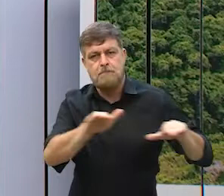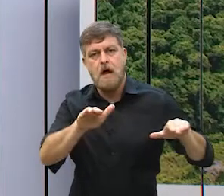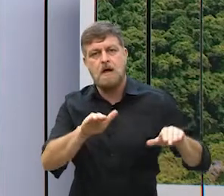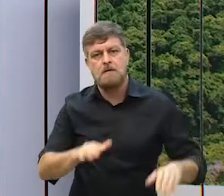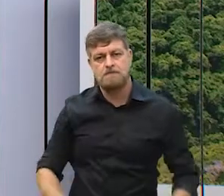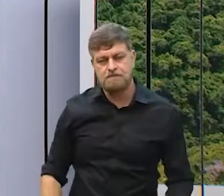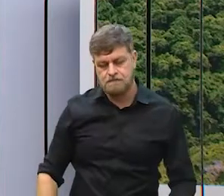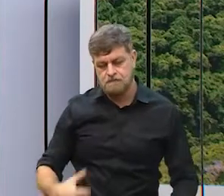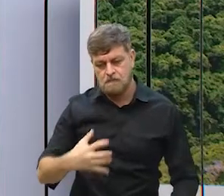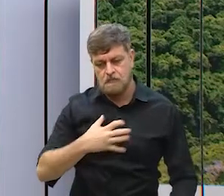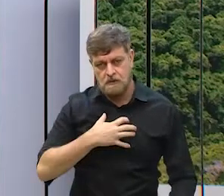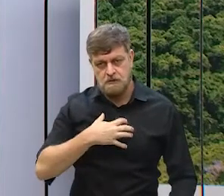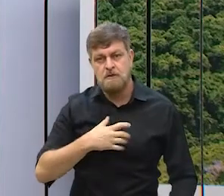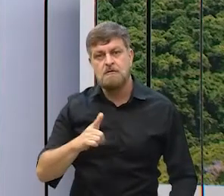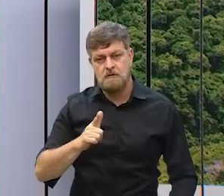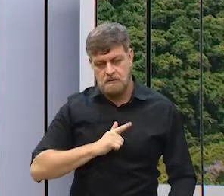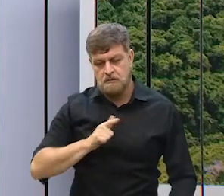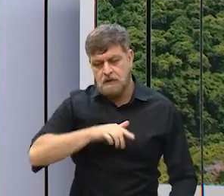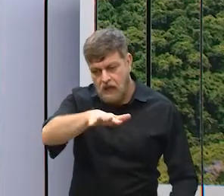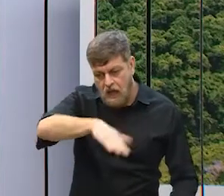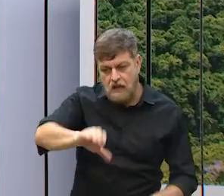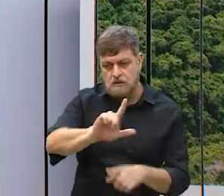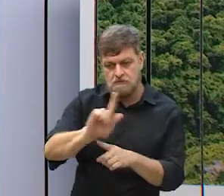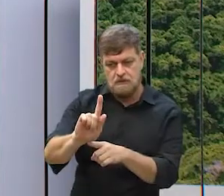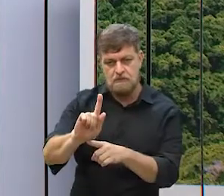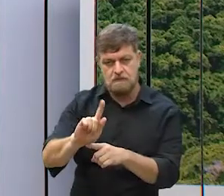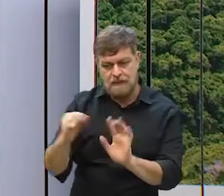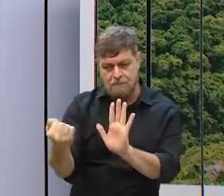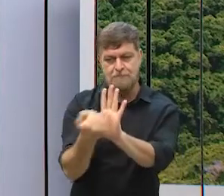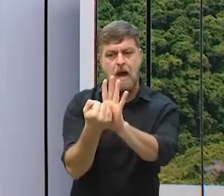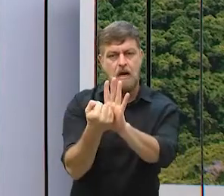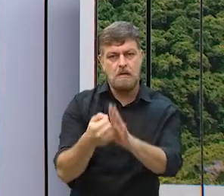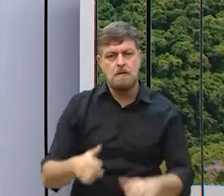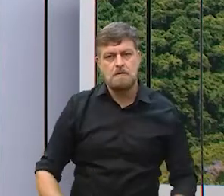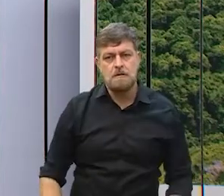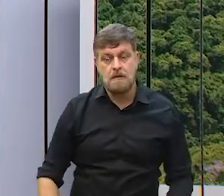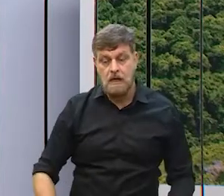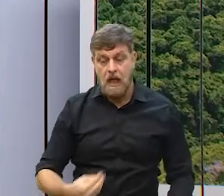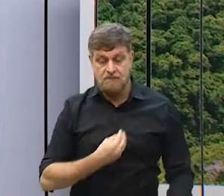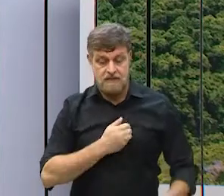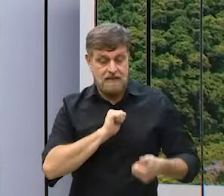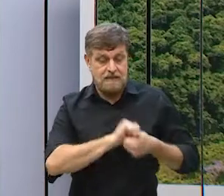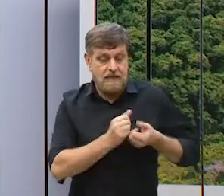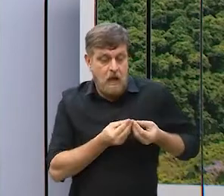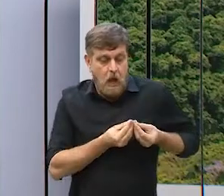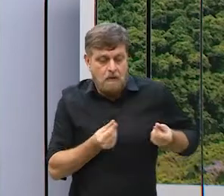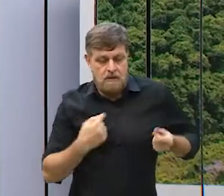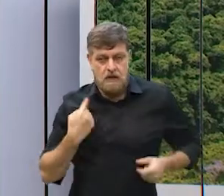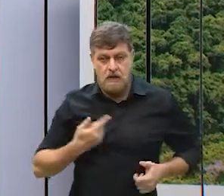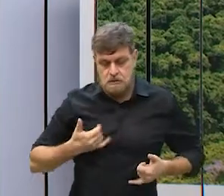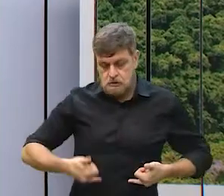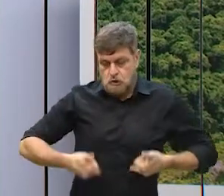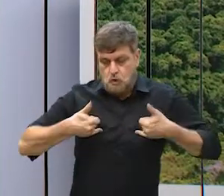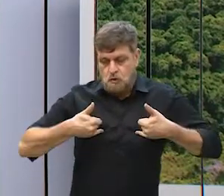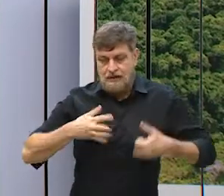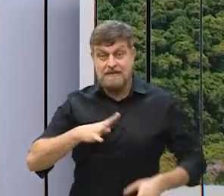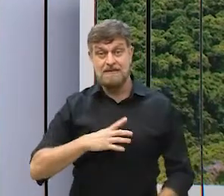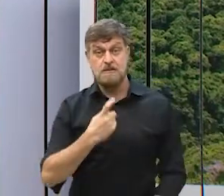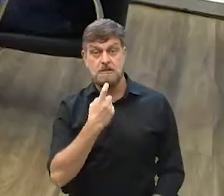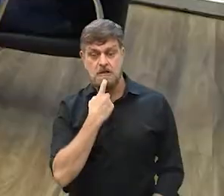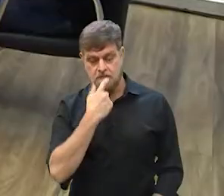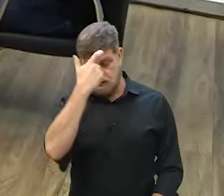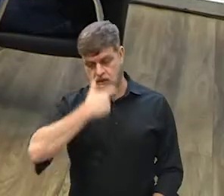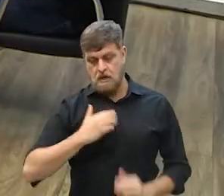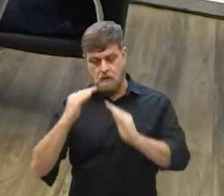certa forma, este preconceito que tem na região. E com qualidade de vida, porque a gente se orgulha de morar na cidade de Campinas.